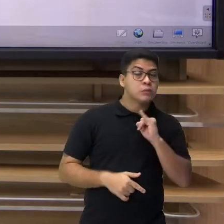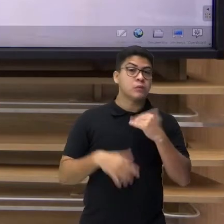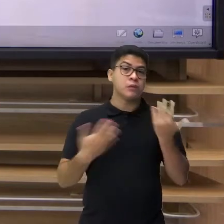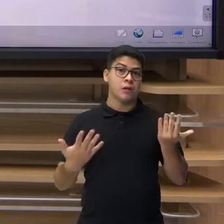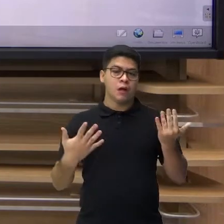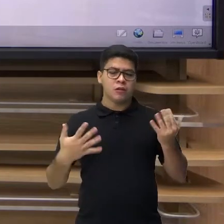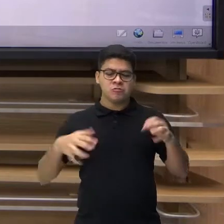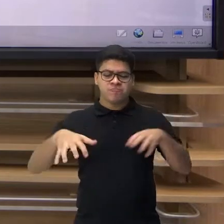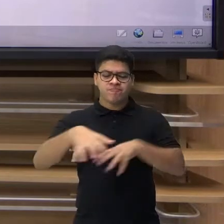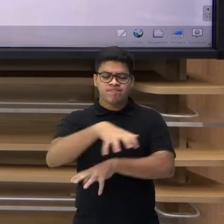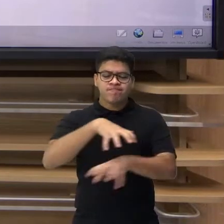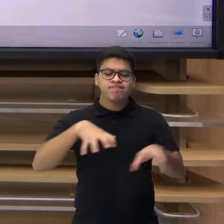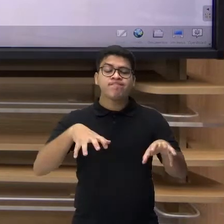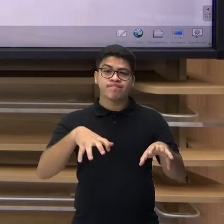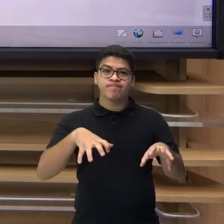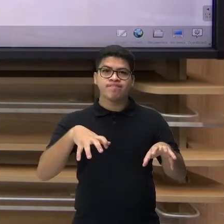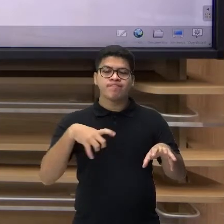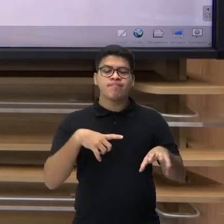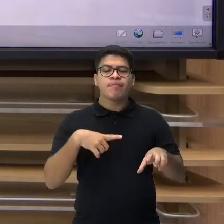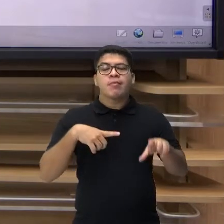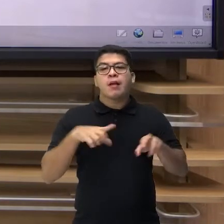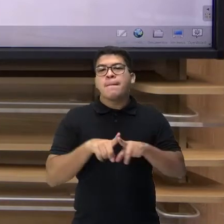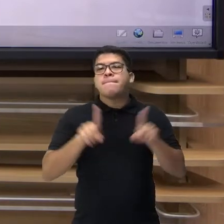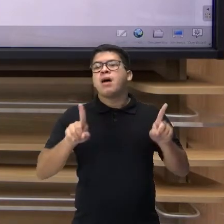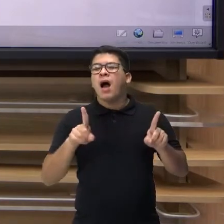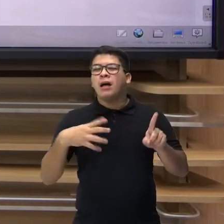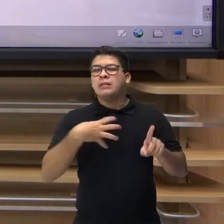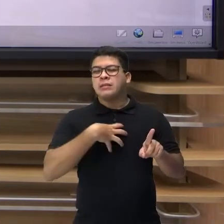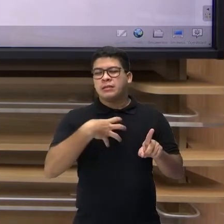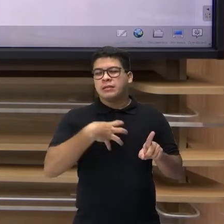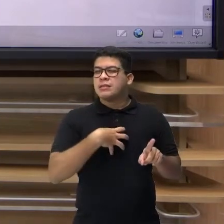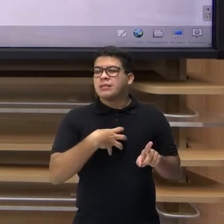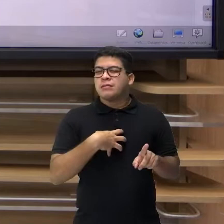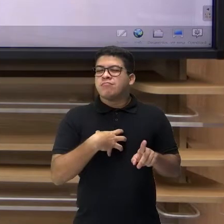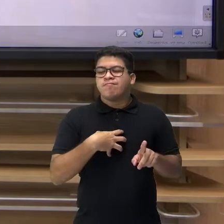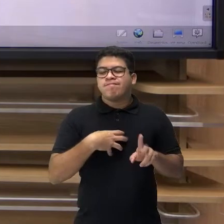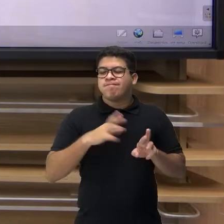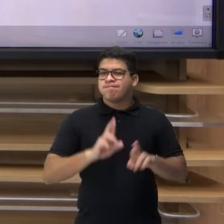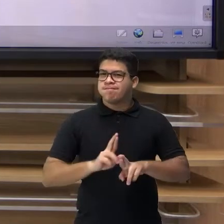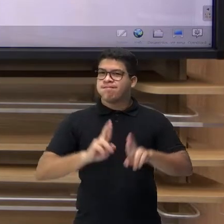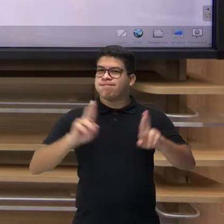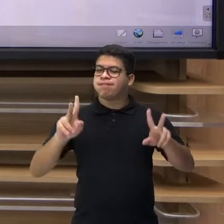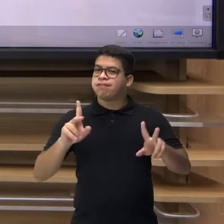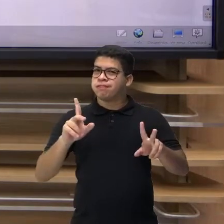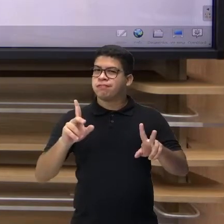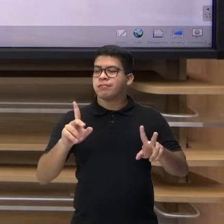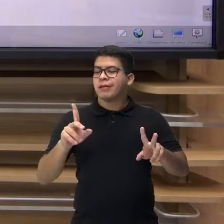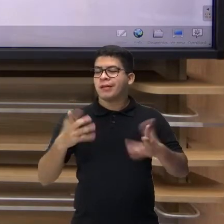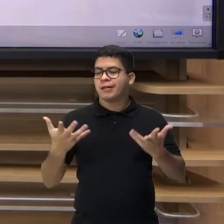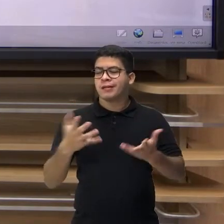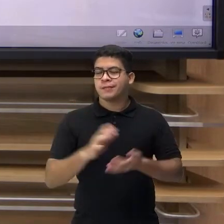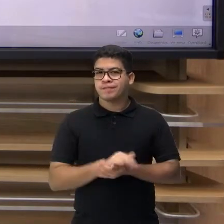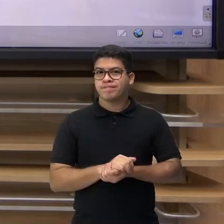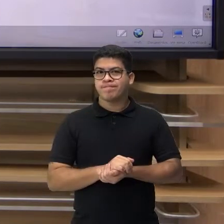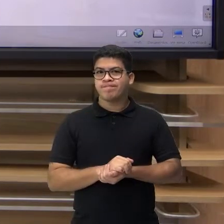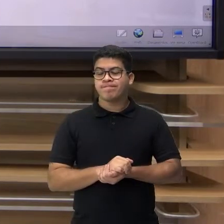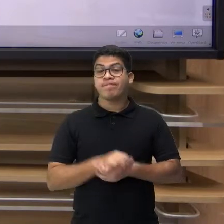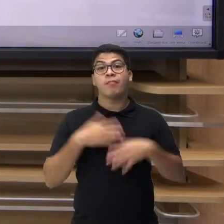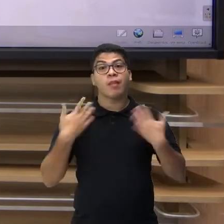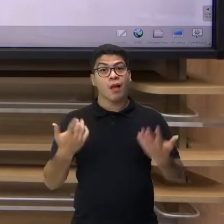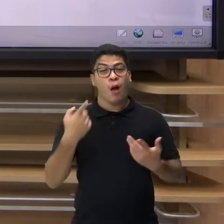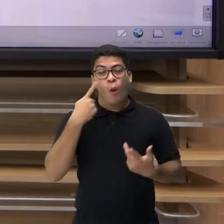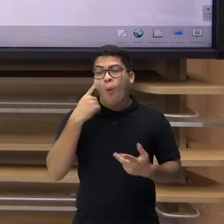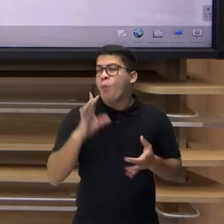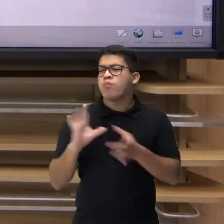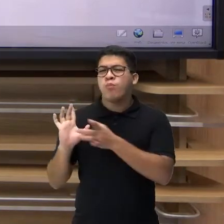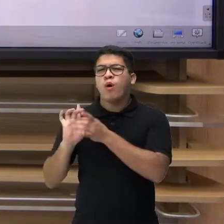responsabilizados aí, estavam inclusive do lado vencedor, mas sentiam que não receberam aquilo que eles mereciam. E aí a gente vai ver nesse